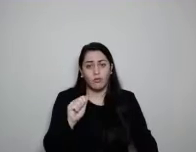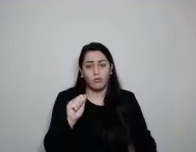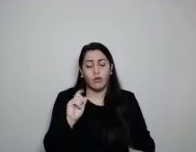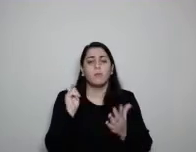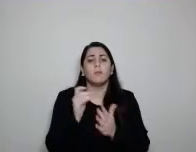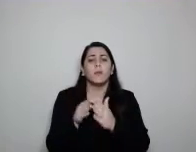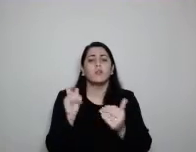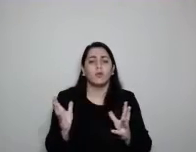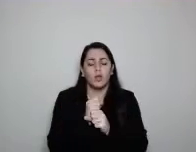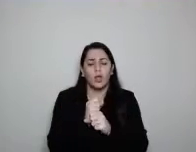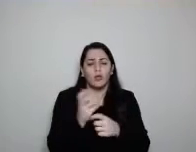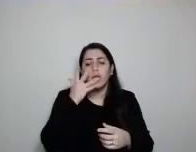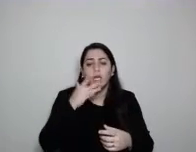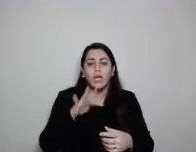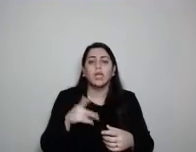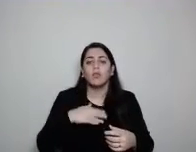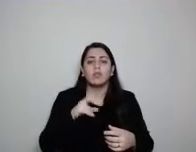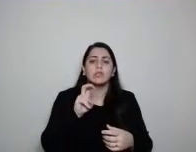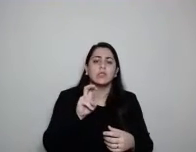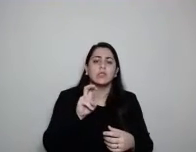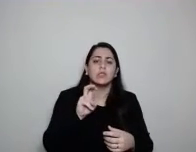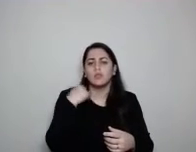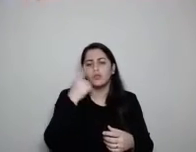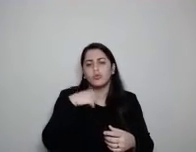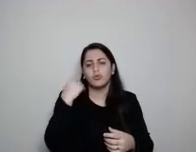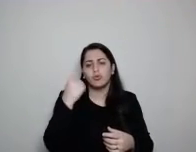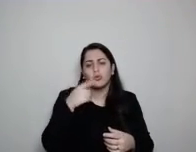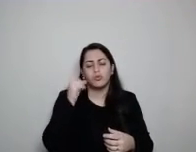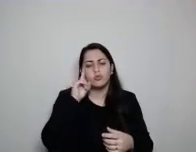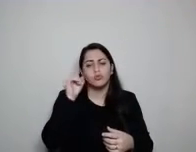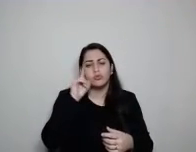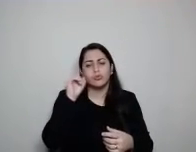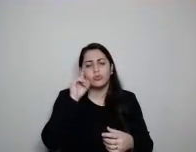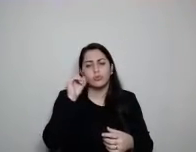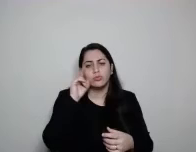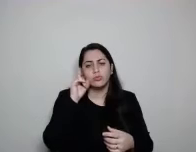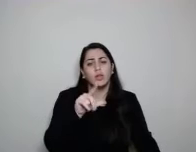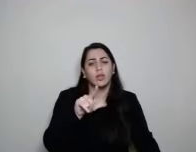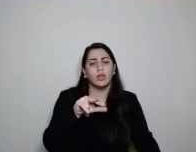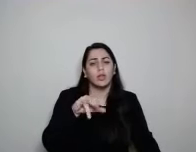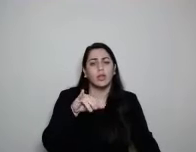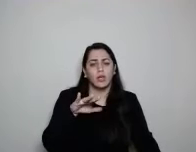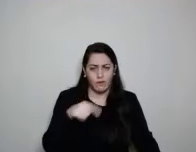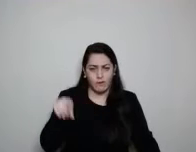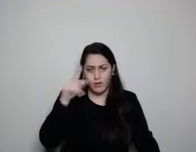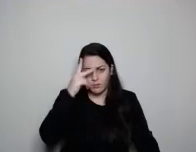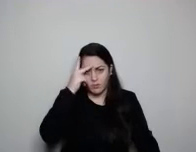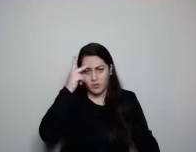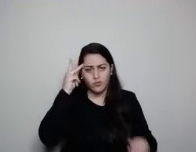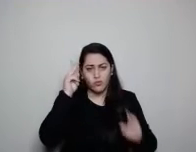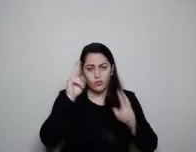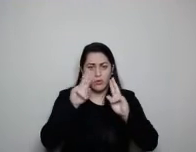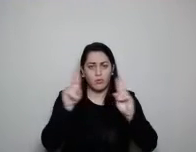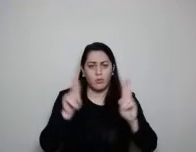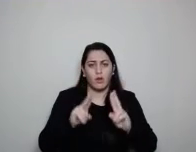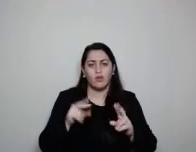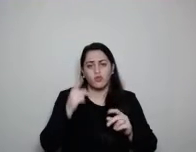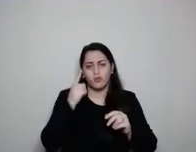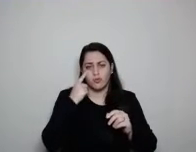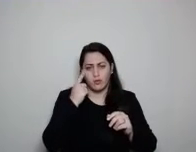da Unimed lá, tem condição de uma estrutura para fiscalizar isso? Então, nós temos que cair na realidade.